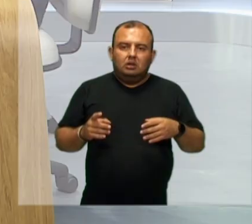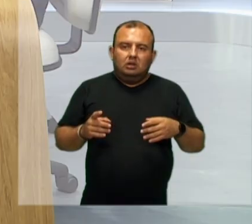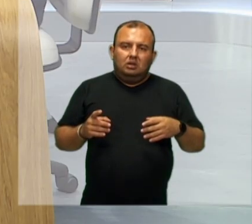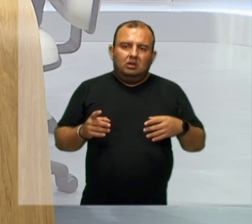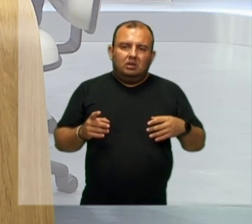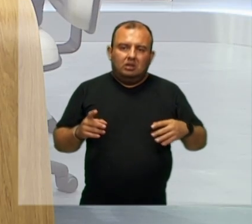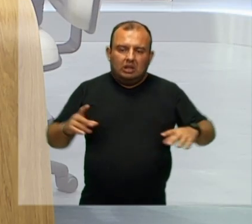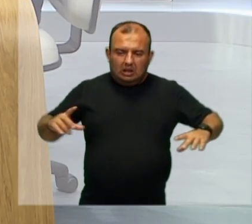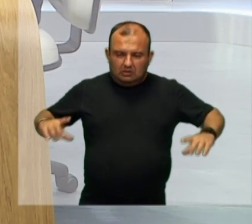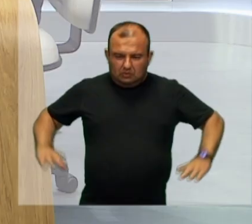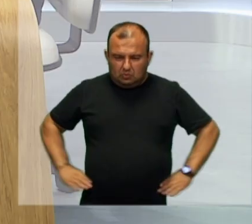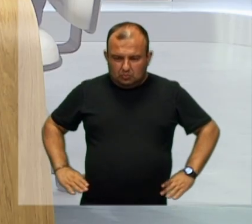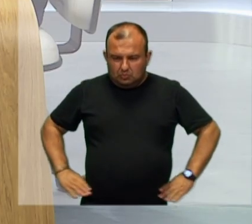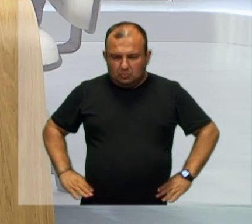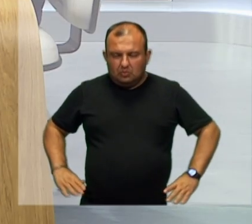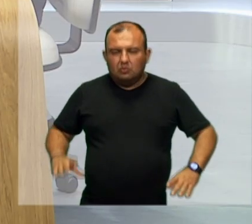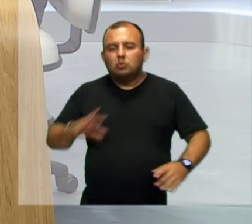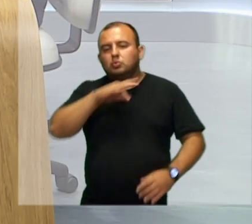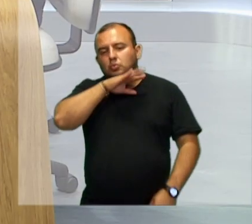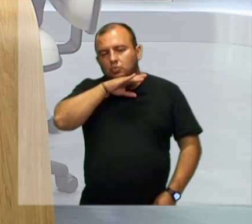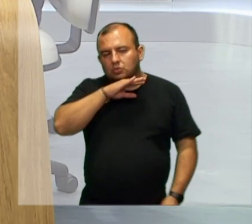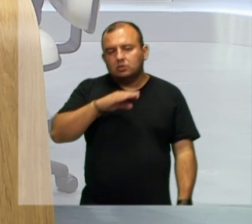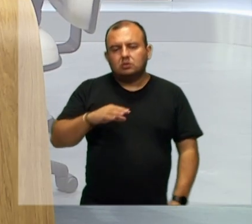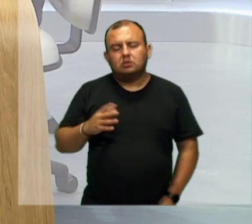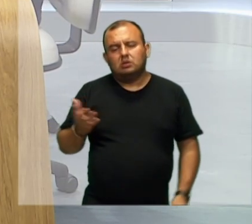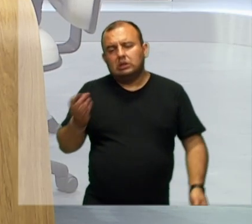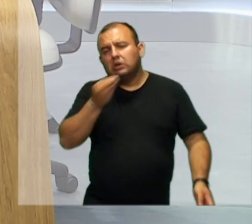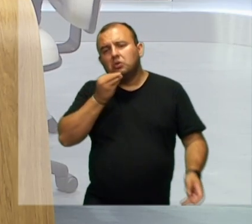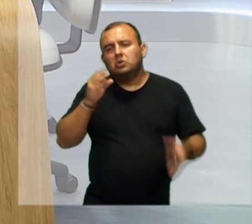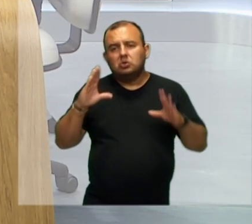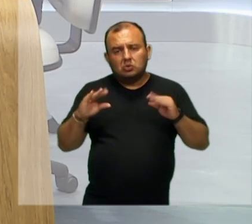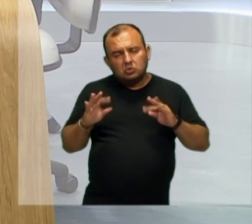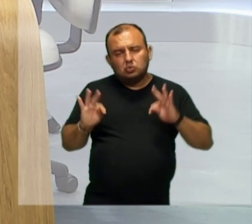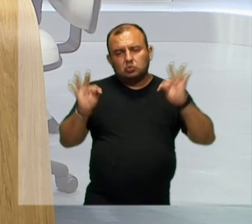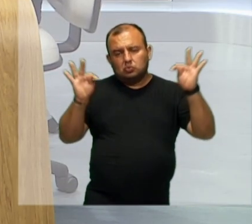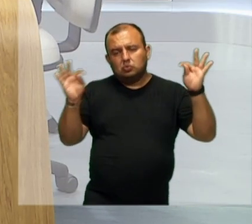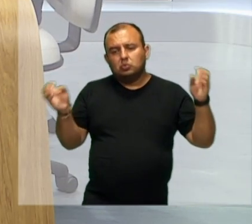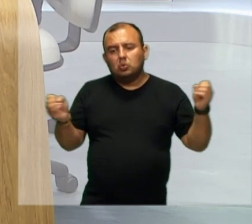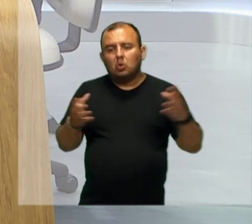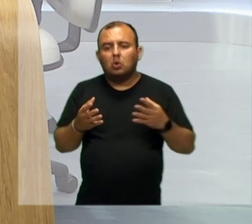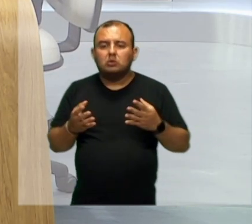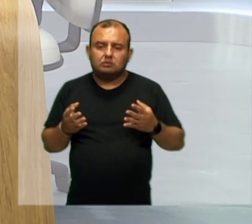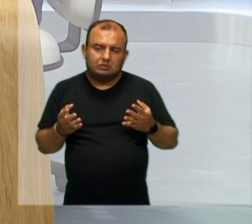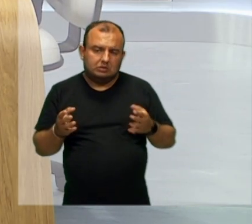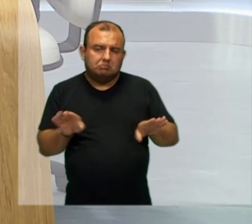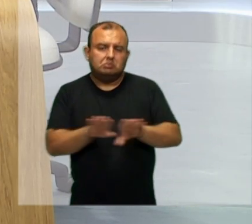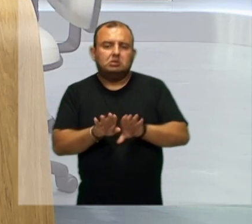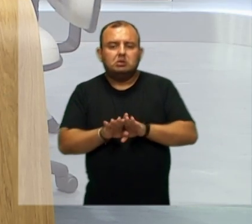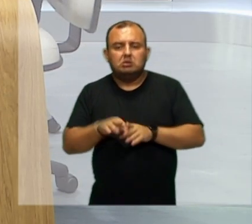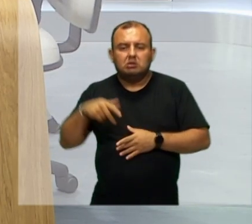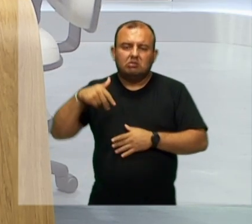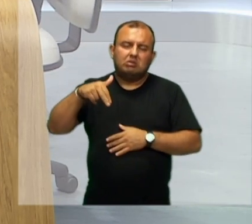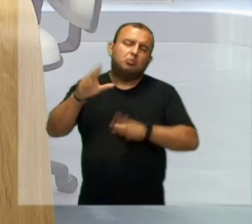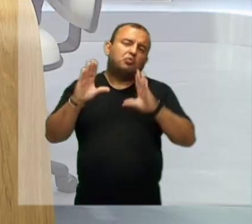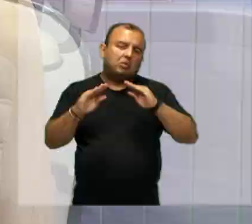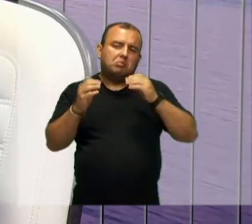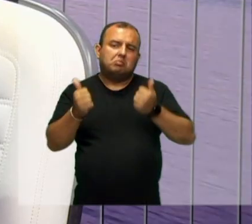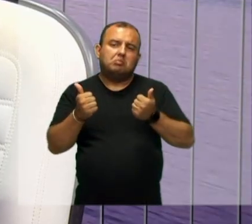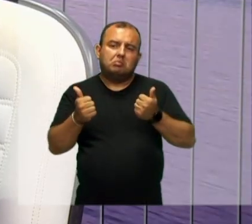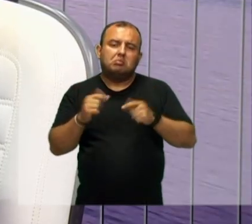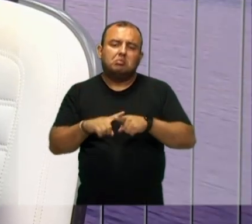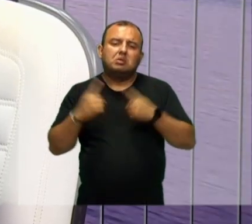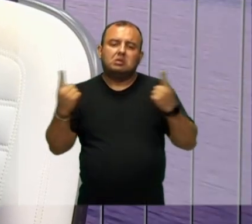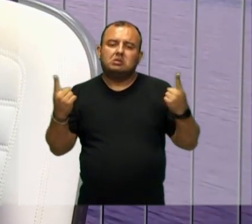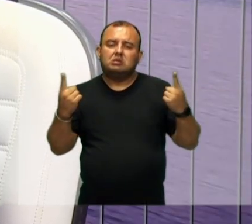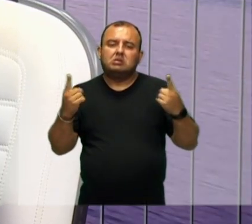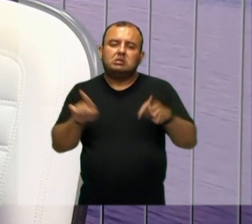abdômen, muito desconfortável. É claro que hoje existem tecnologias que me deixariam andar confortavelmente, mas eu